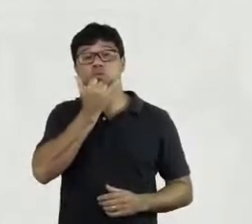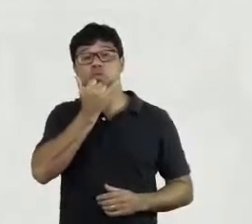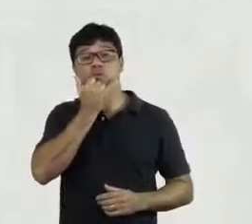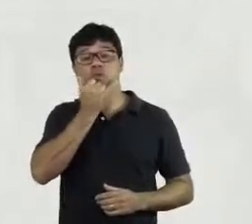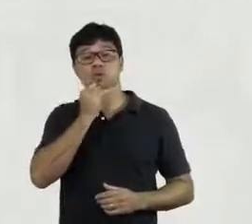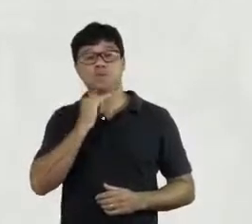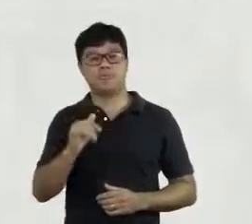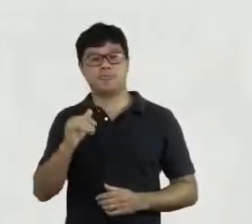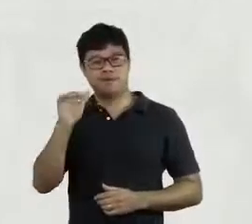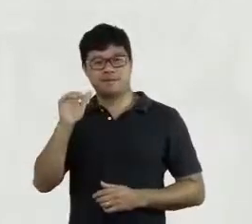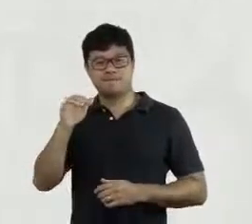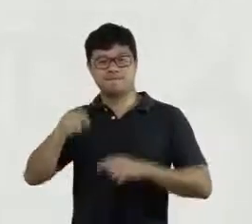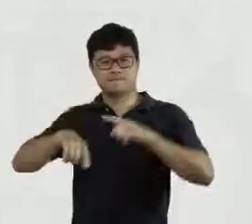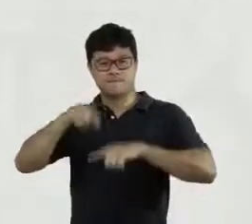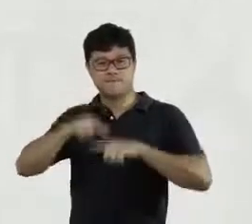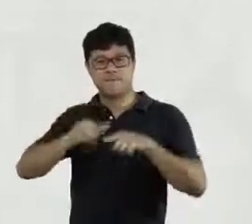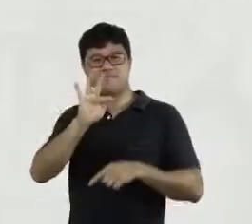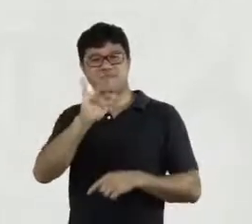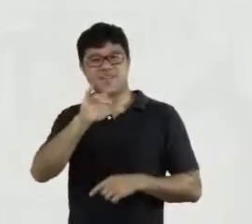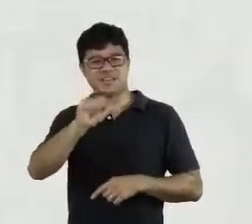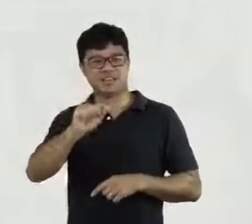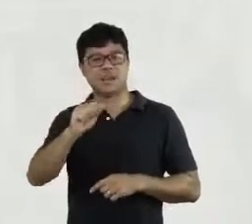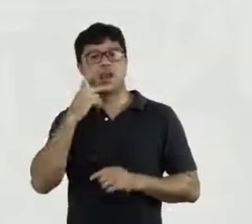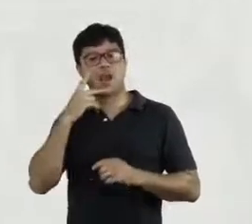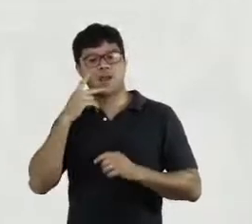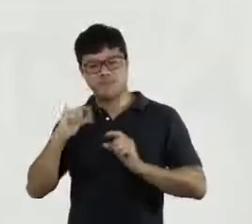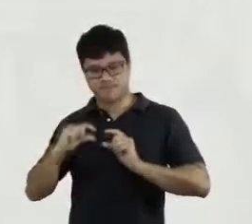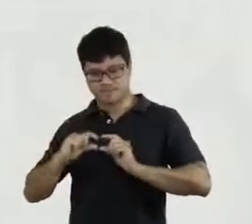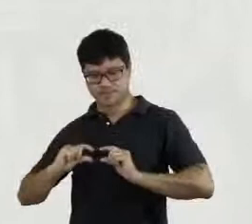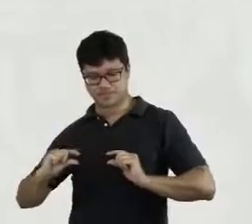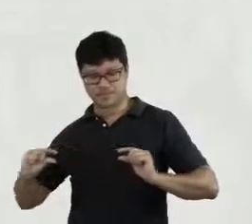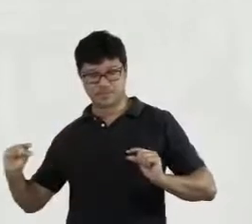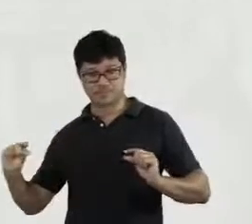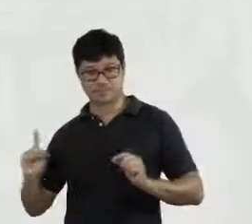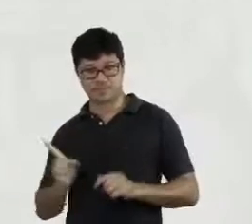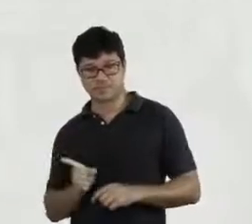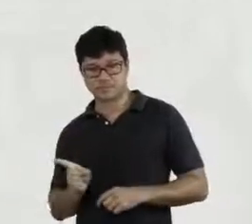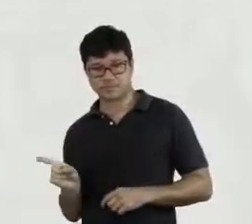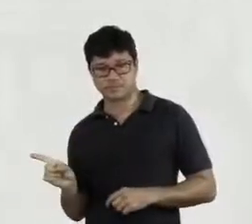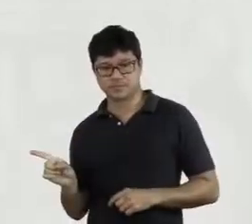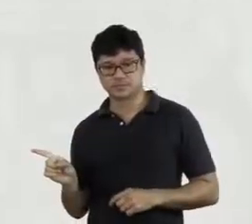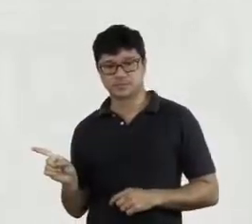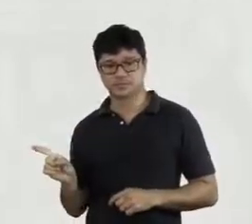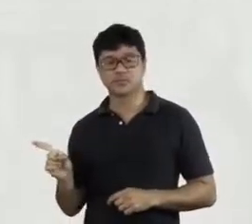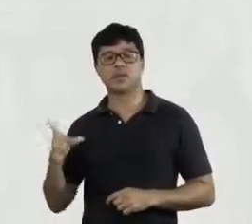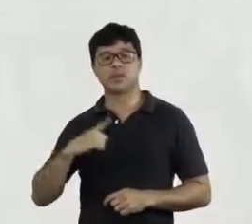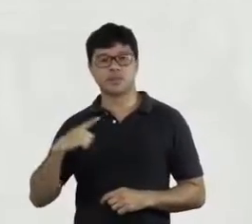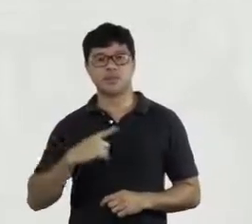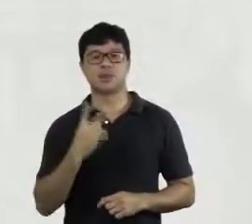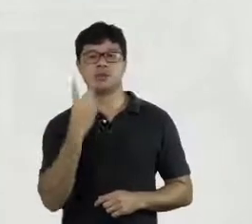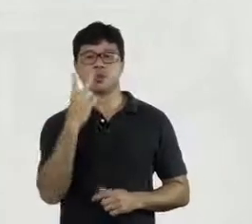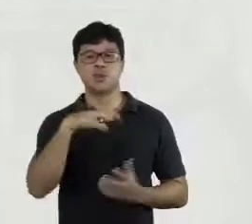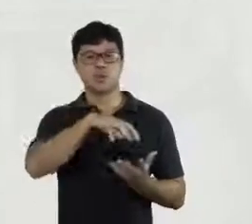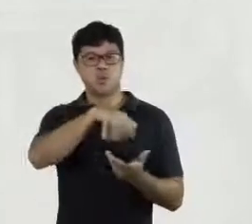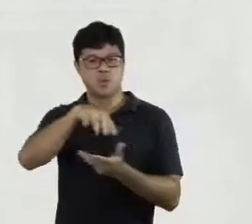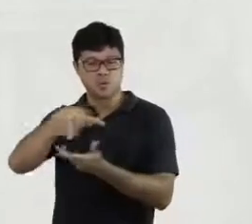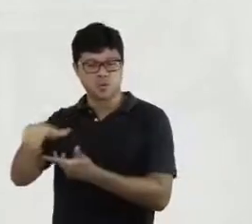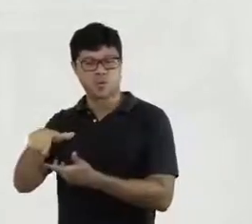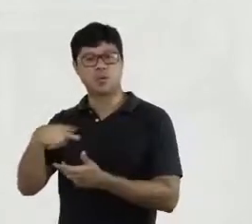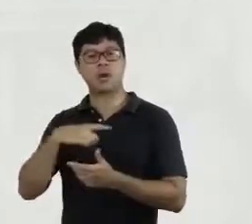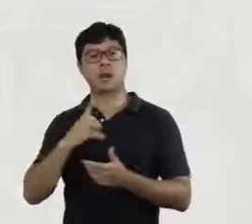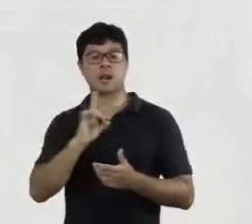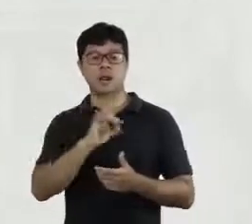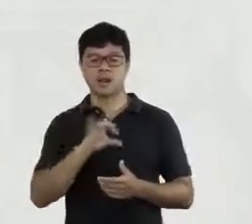bibliografia física, também na base, nós temos esses dois universos. E cada